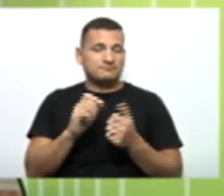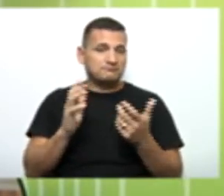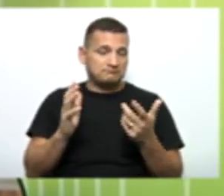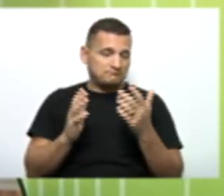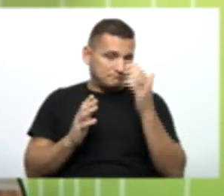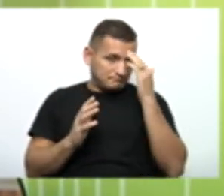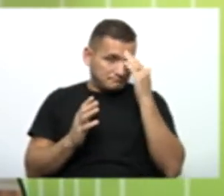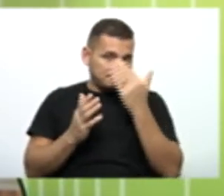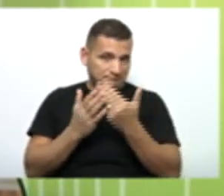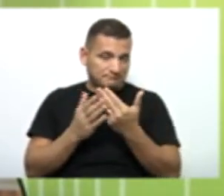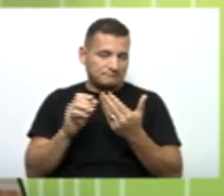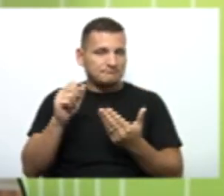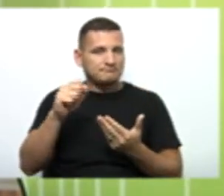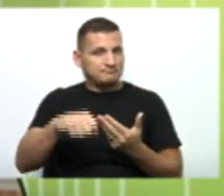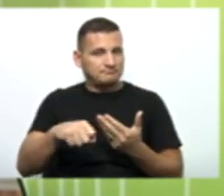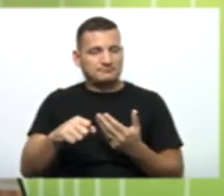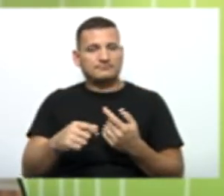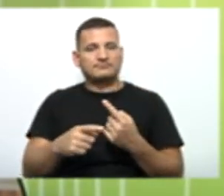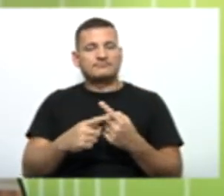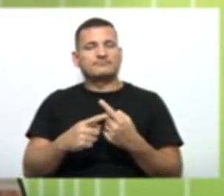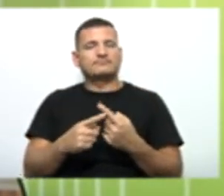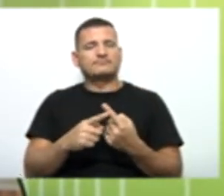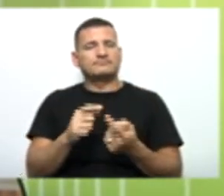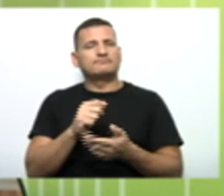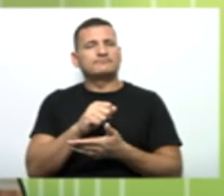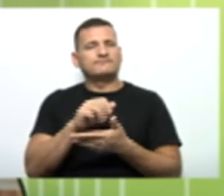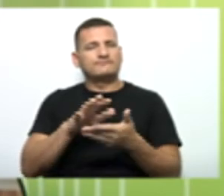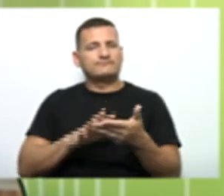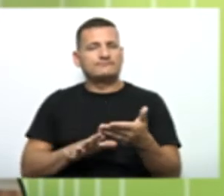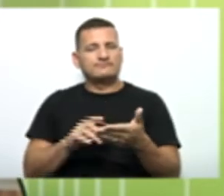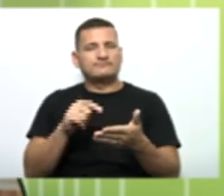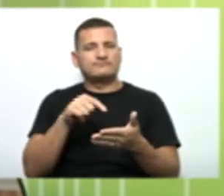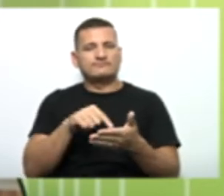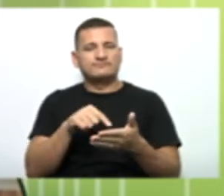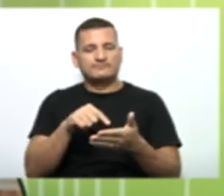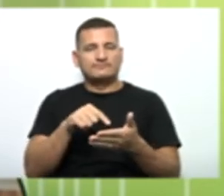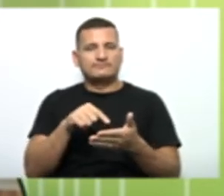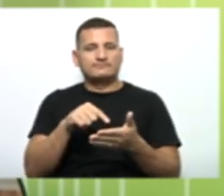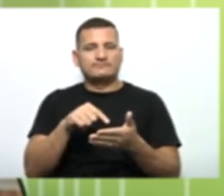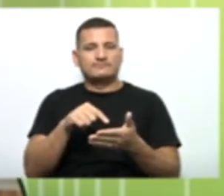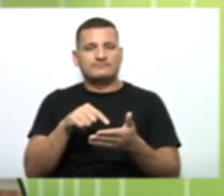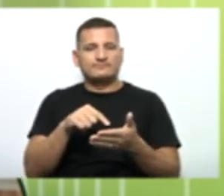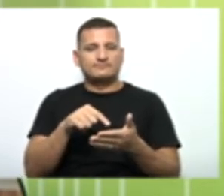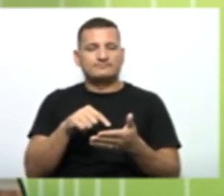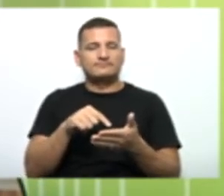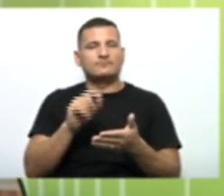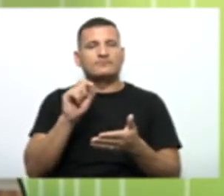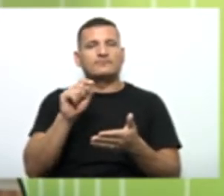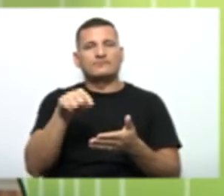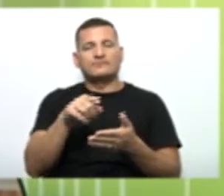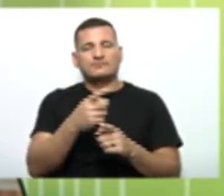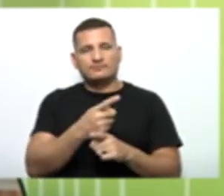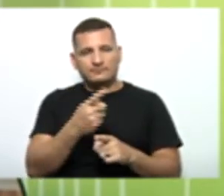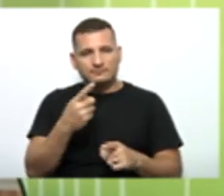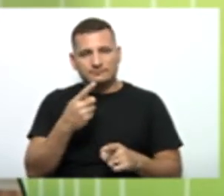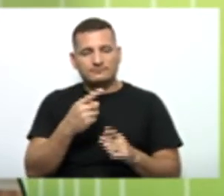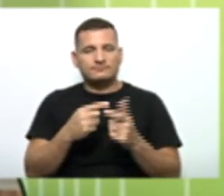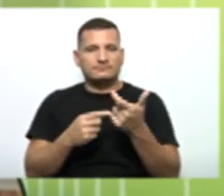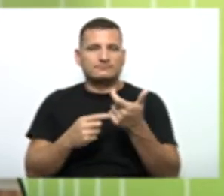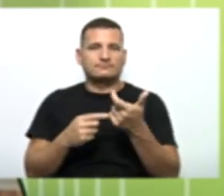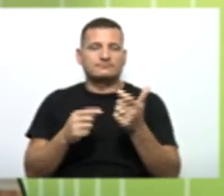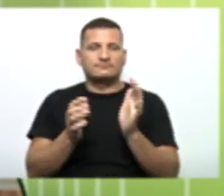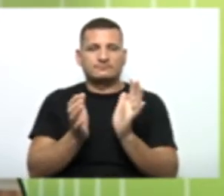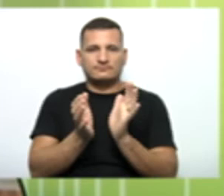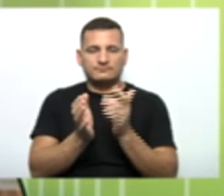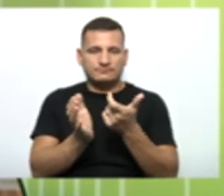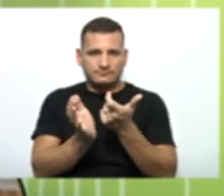Por quê? O que foi pedido aí foi principalmente vocês identificarem as classes, identificar